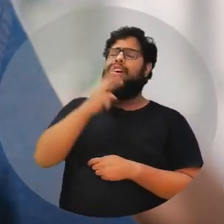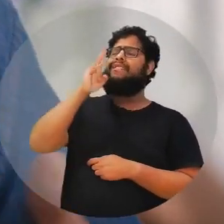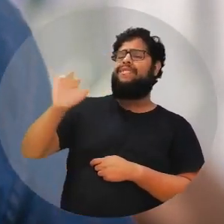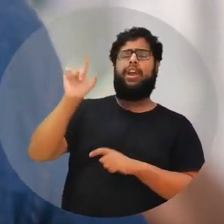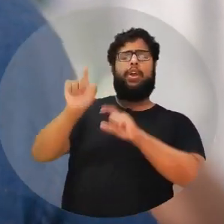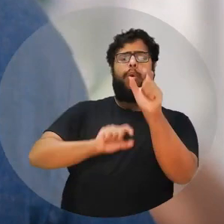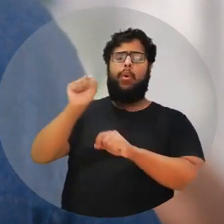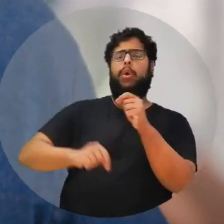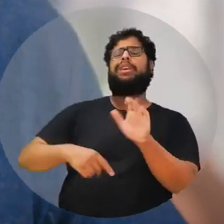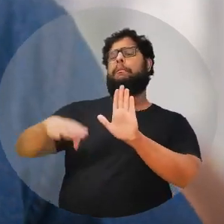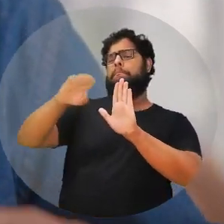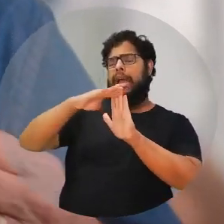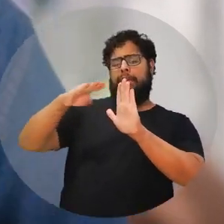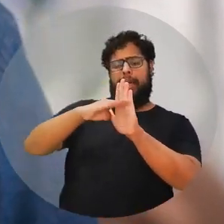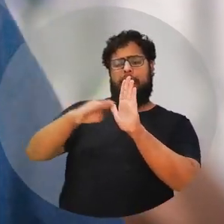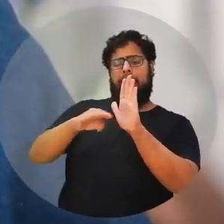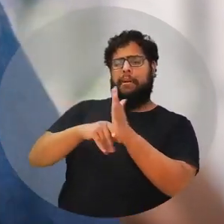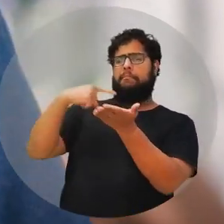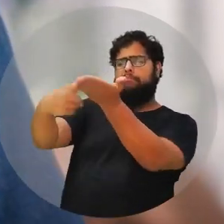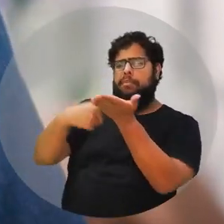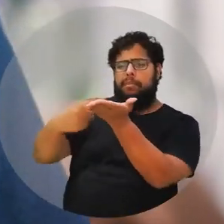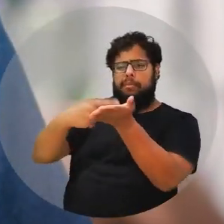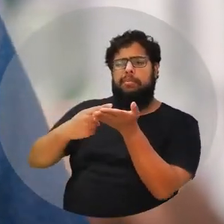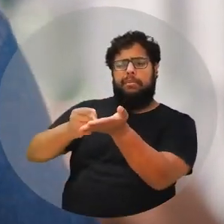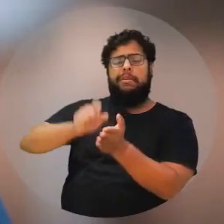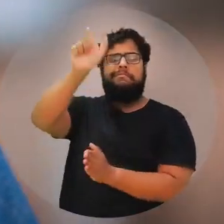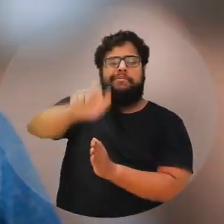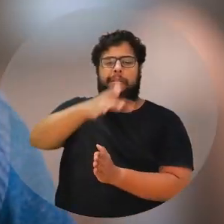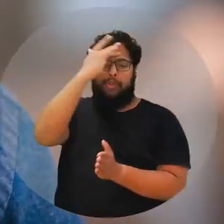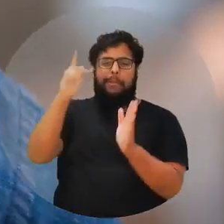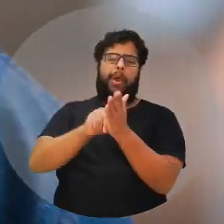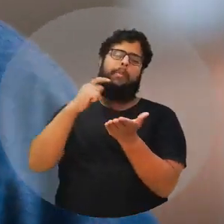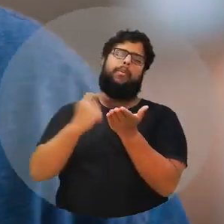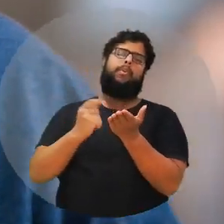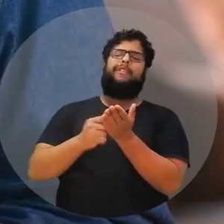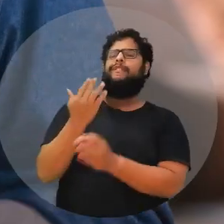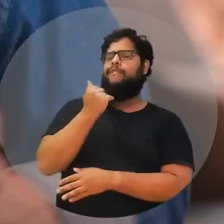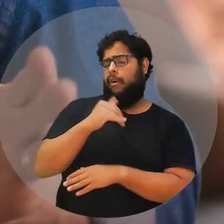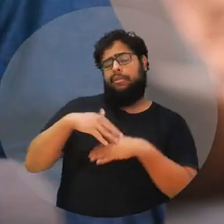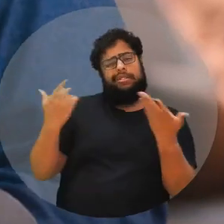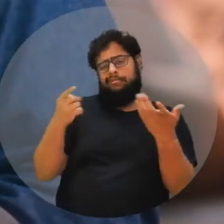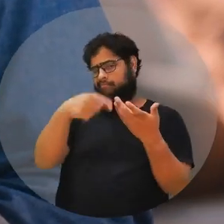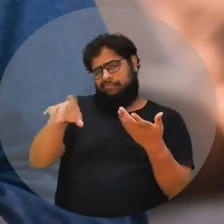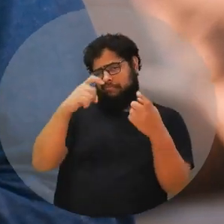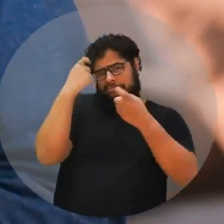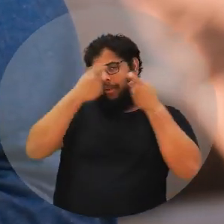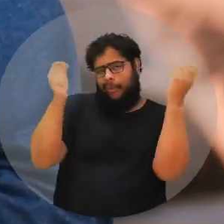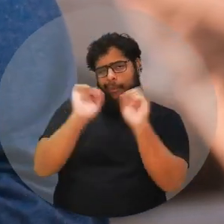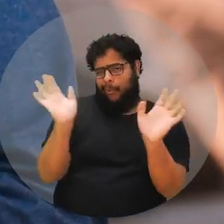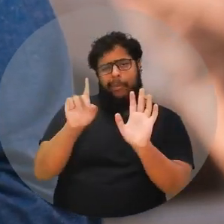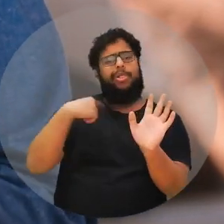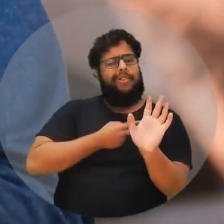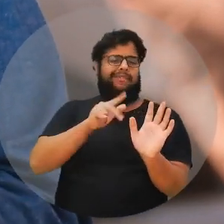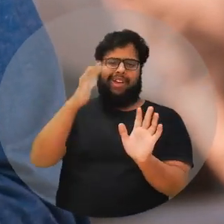tentar rediscutir de forma muito, mas muito criteriosa com as pessoas do aplicativo. Então, não se